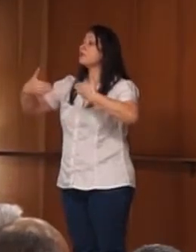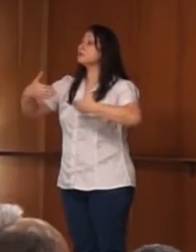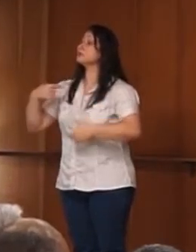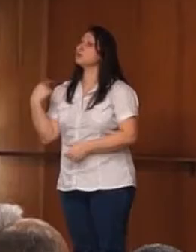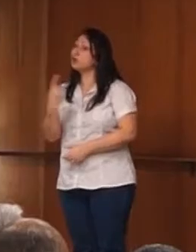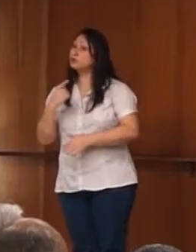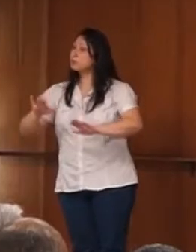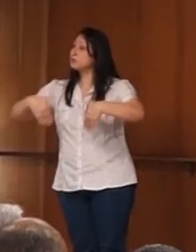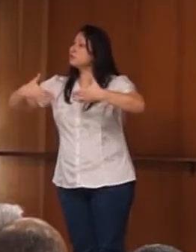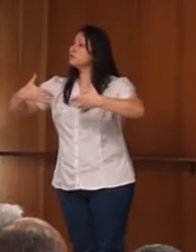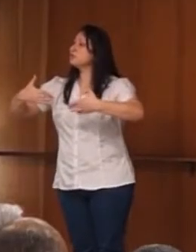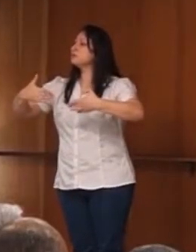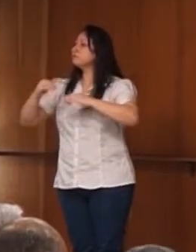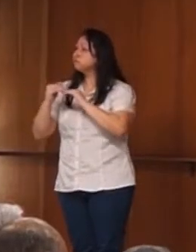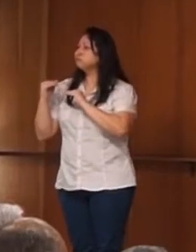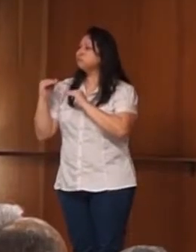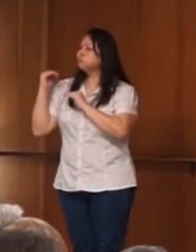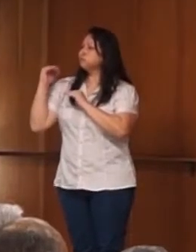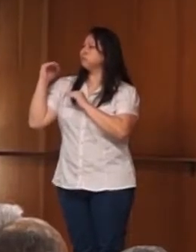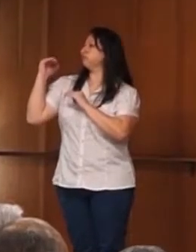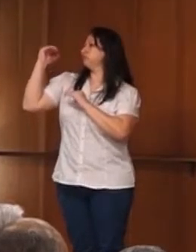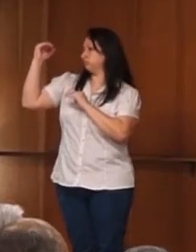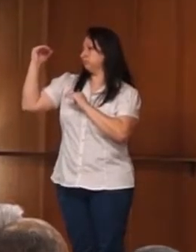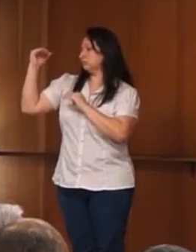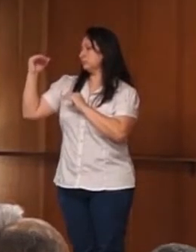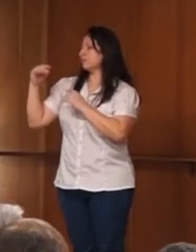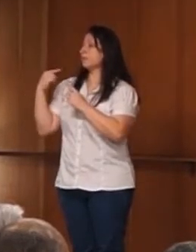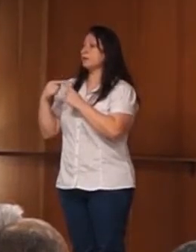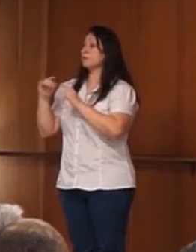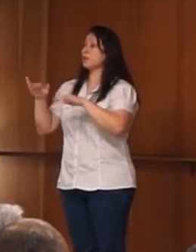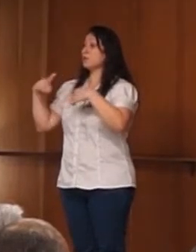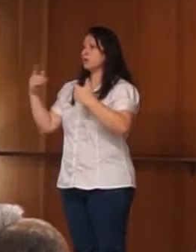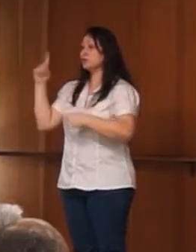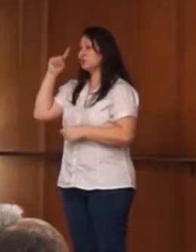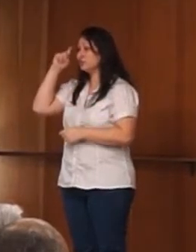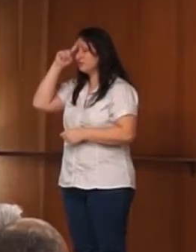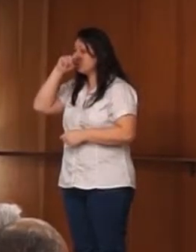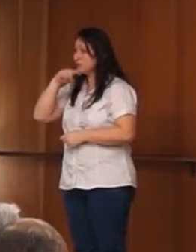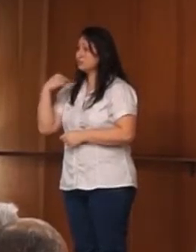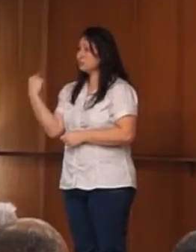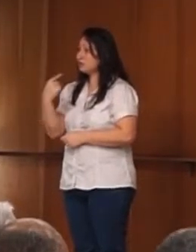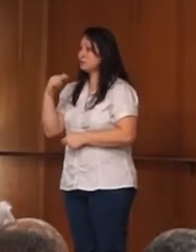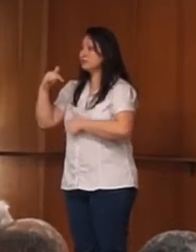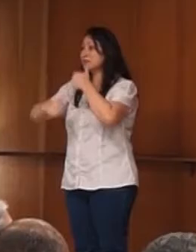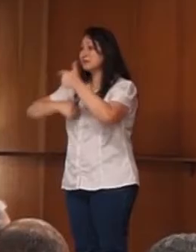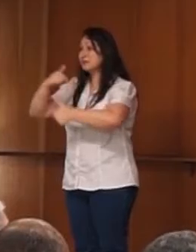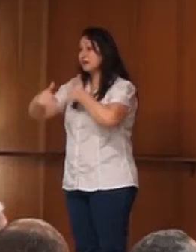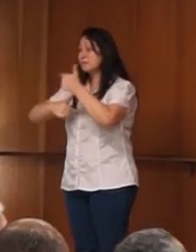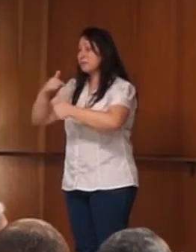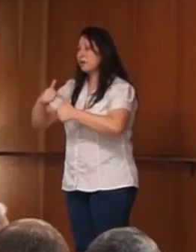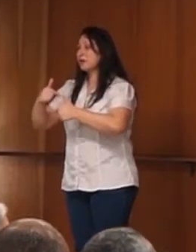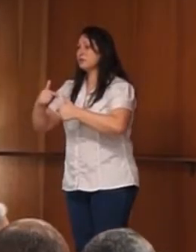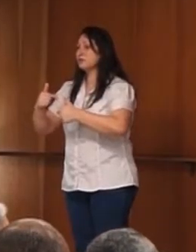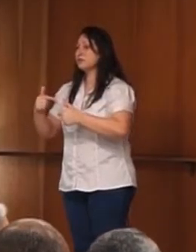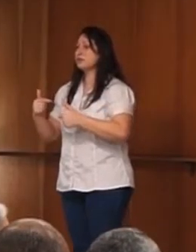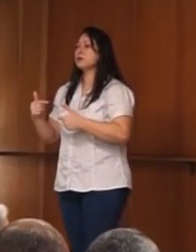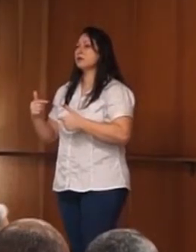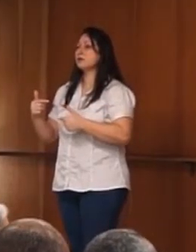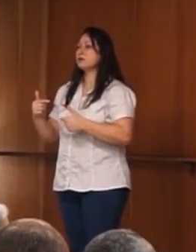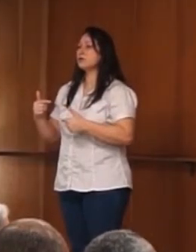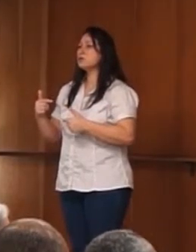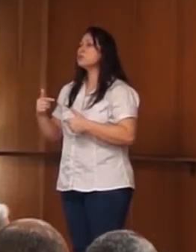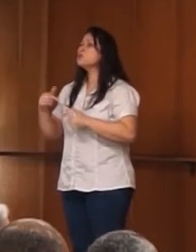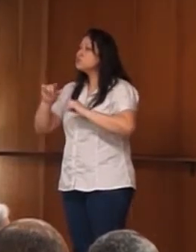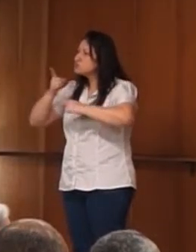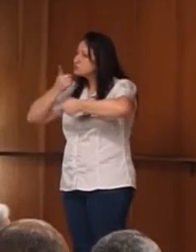vez aumenta, porque quando nós temos dificuldade, o nosso trabalho fica mais, vamos dizer assim, o sucesso é